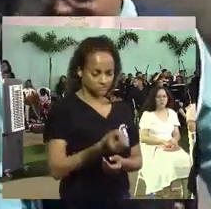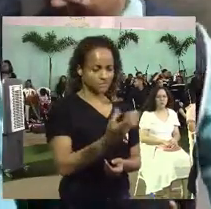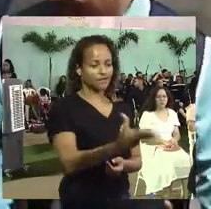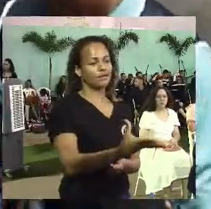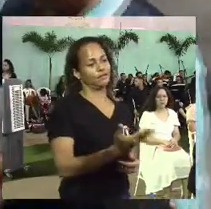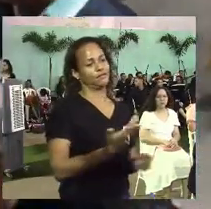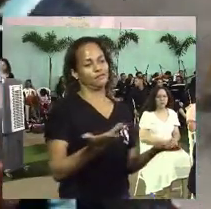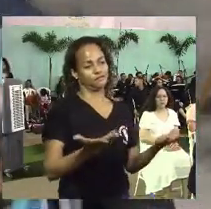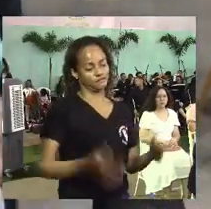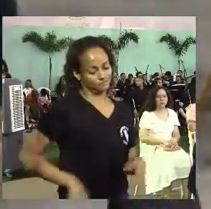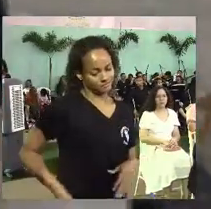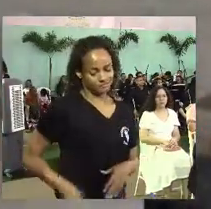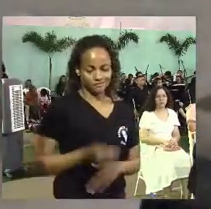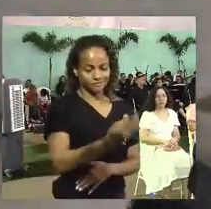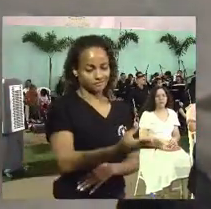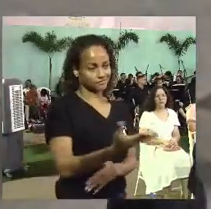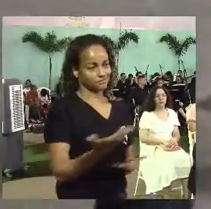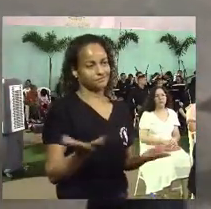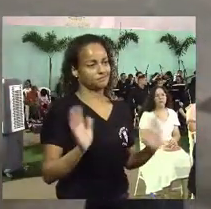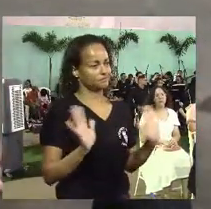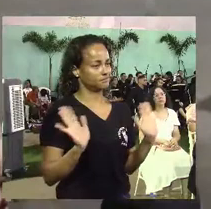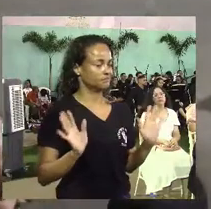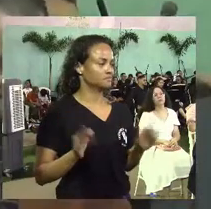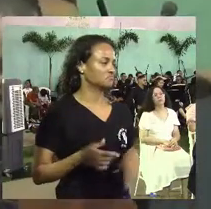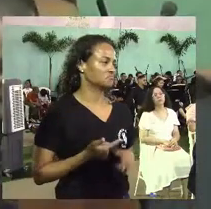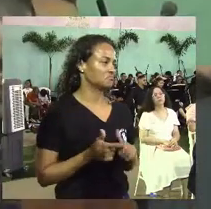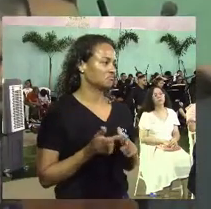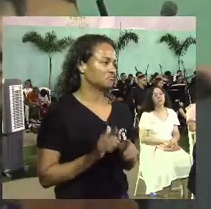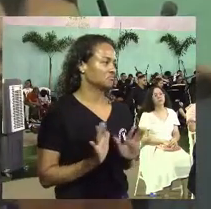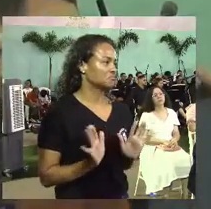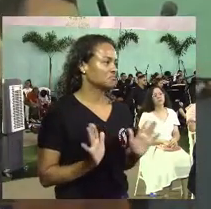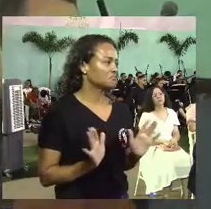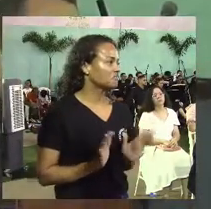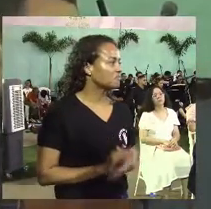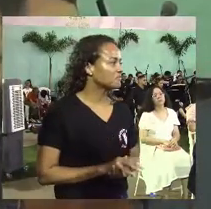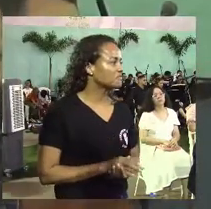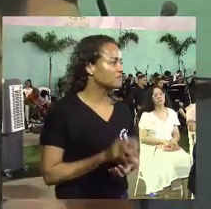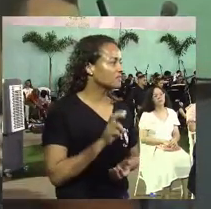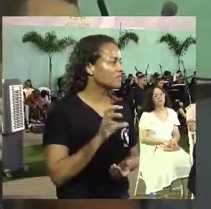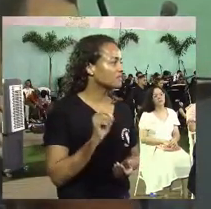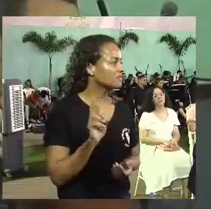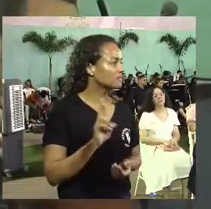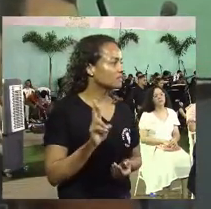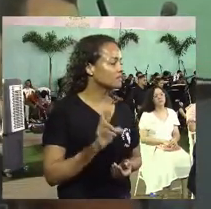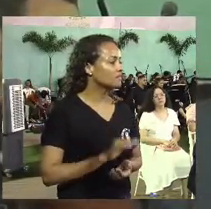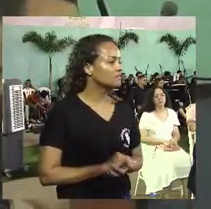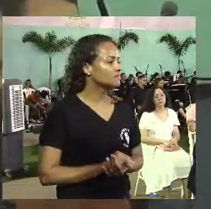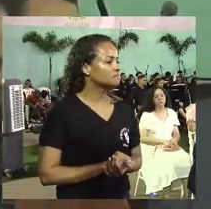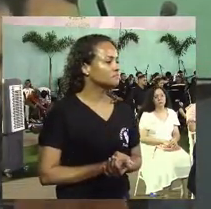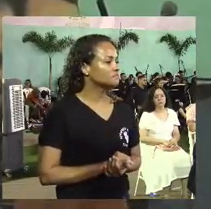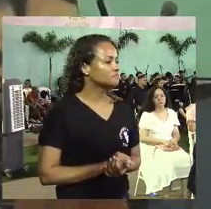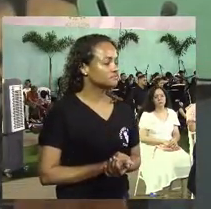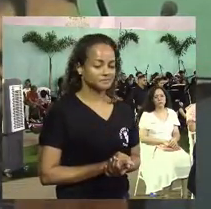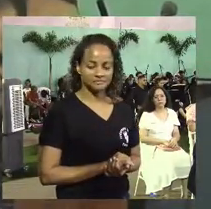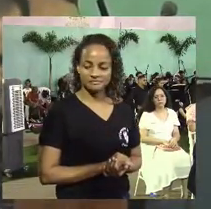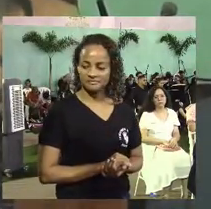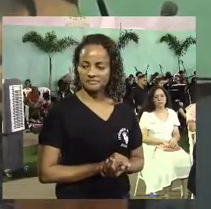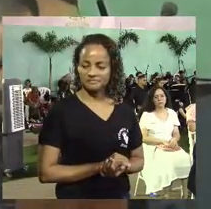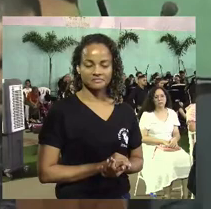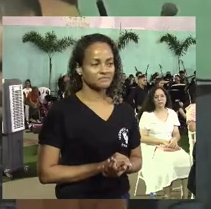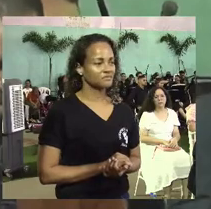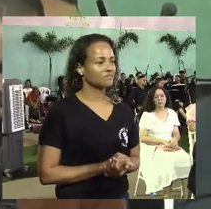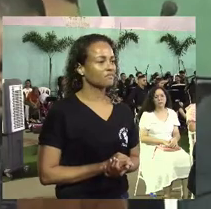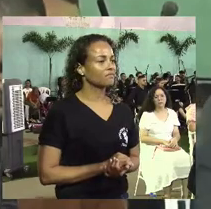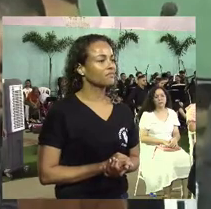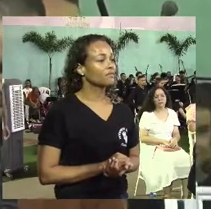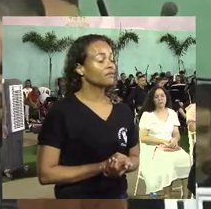mundo vocês vão recolher a oferta deles Quem não tiver aí vai pegar depois o negocinho